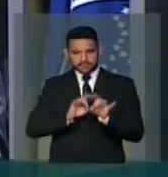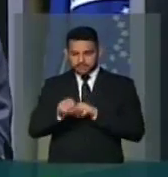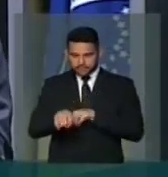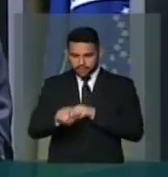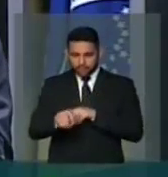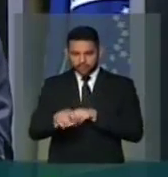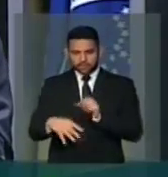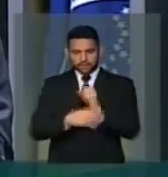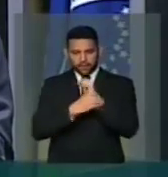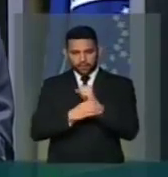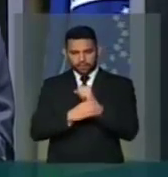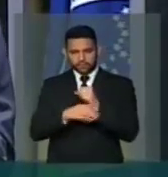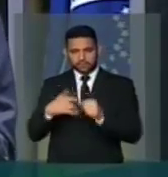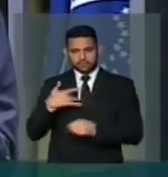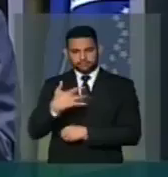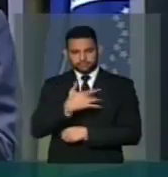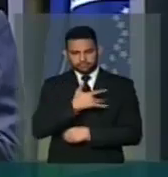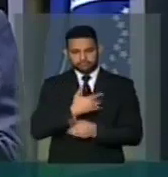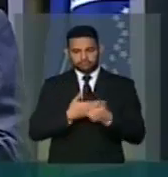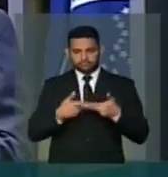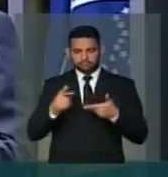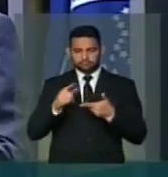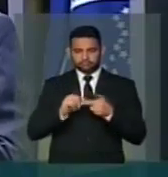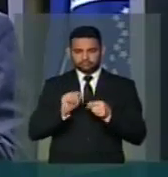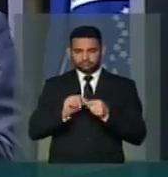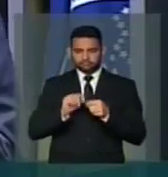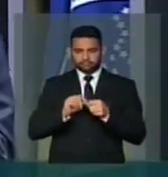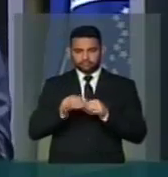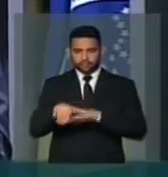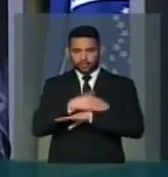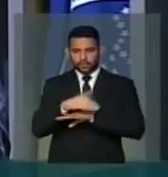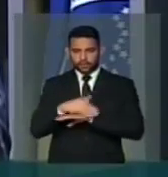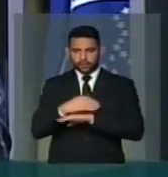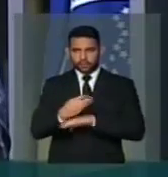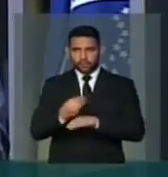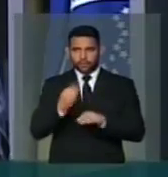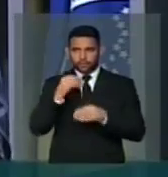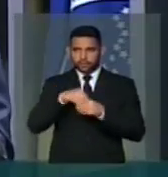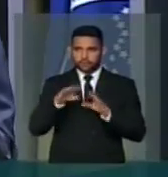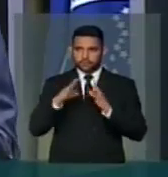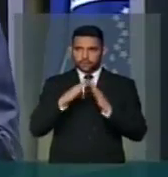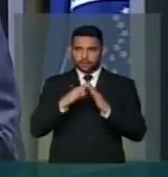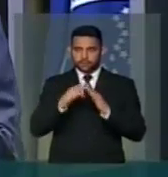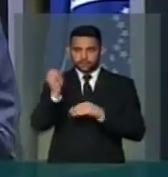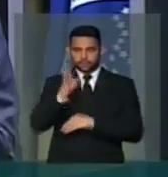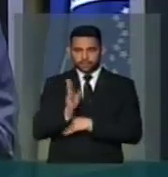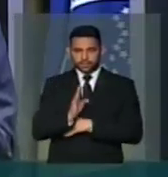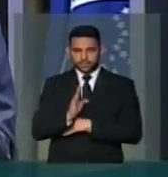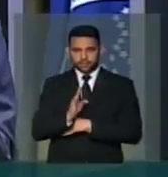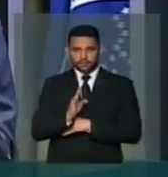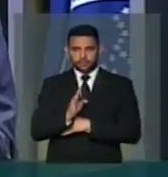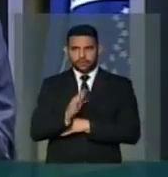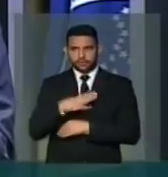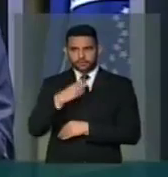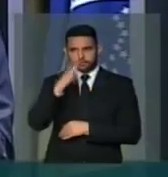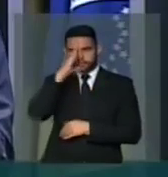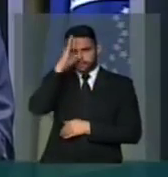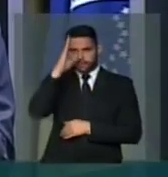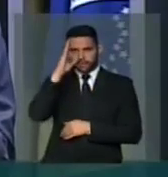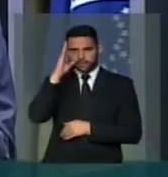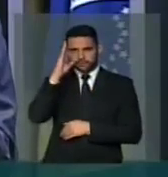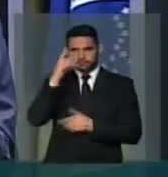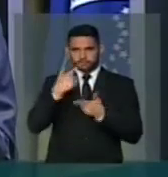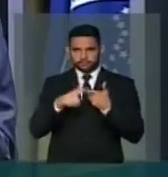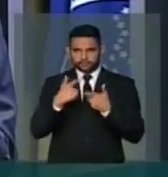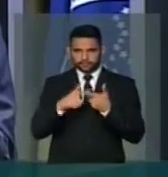educação, segurança e combate à violência, seja ela urbana ou doméstica. No Brasil, as principais